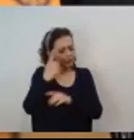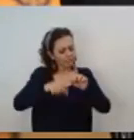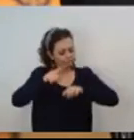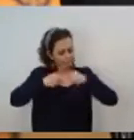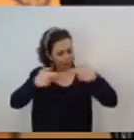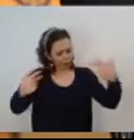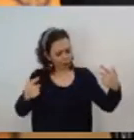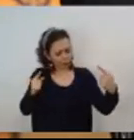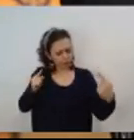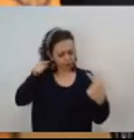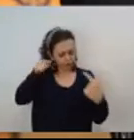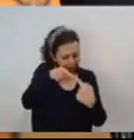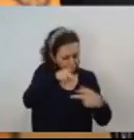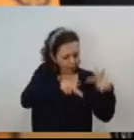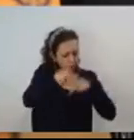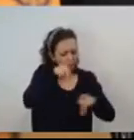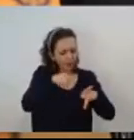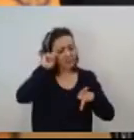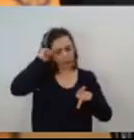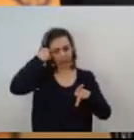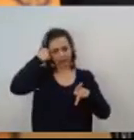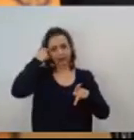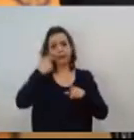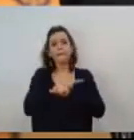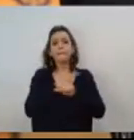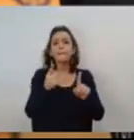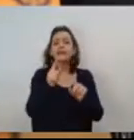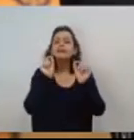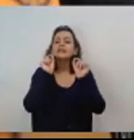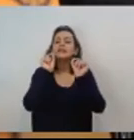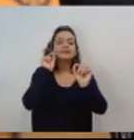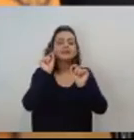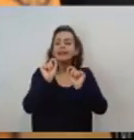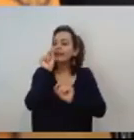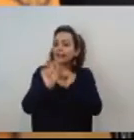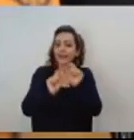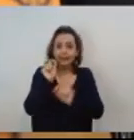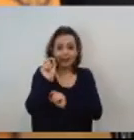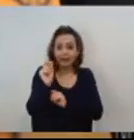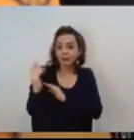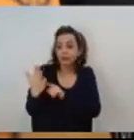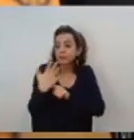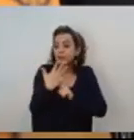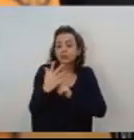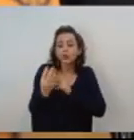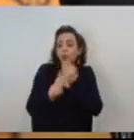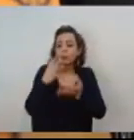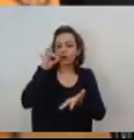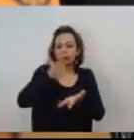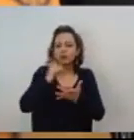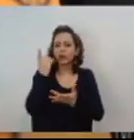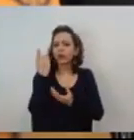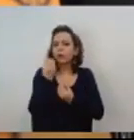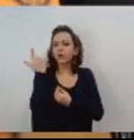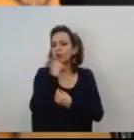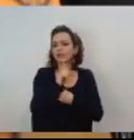que quem me deu escala e fez o meu produto atender o propósito maior dele que é assim a população negra precisa